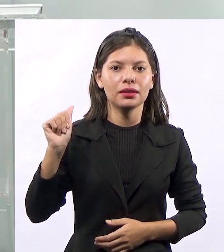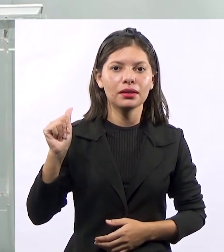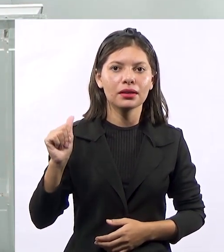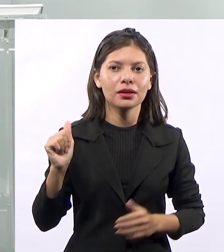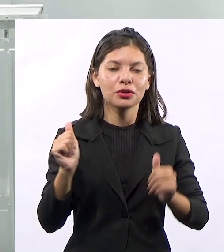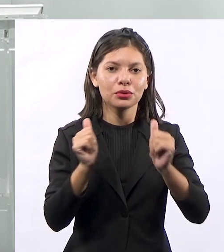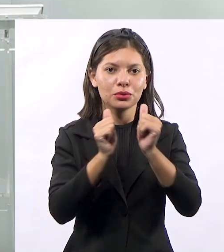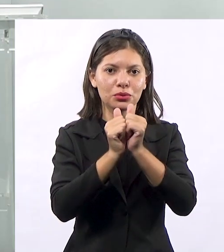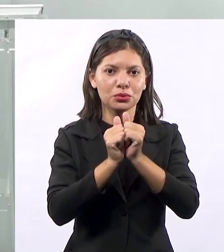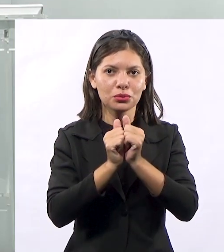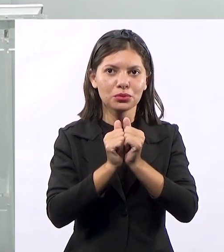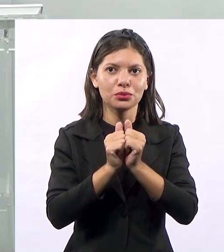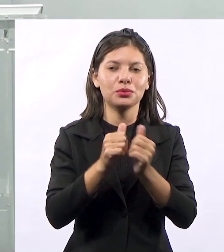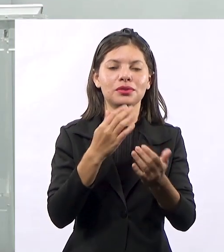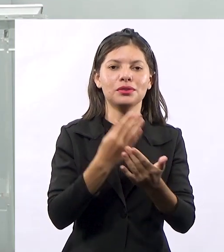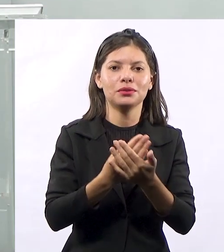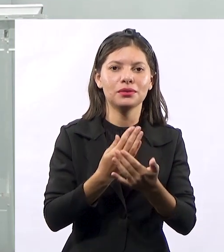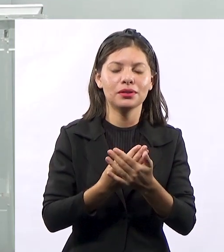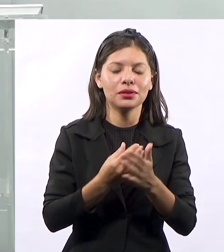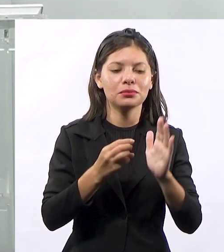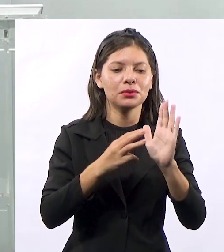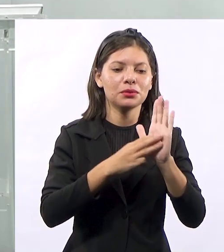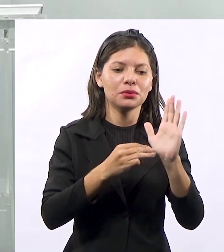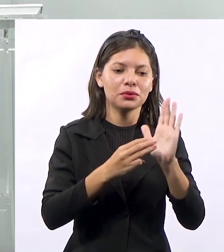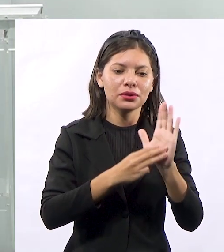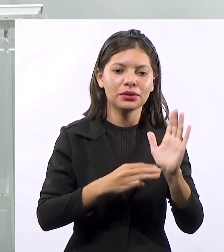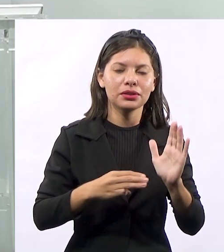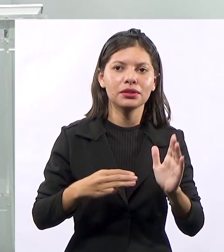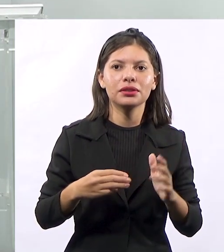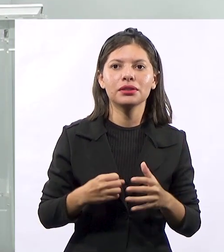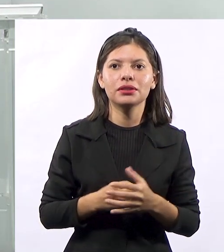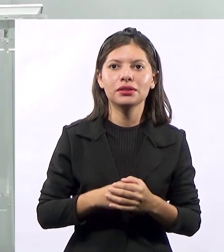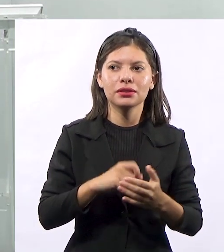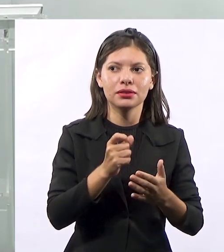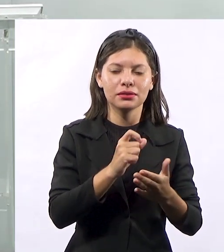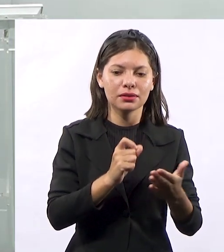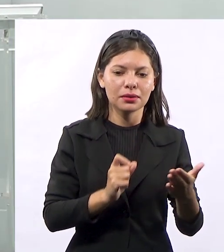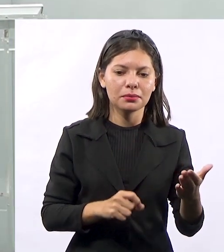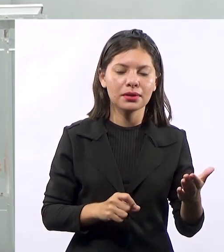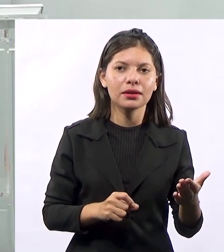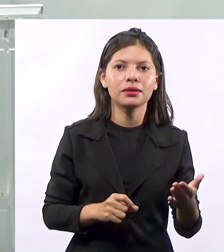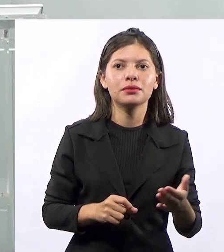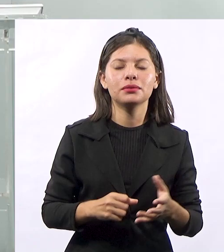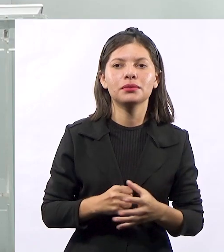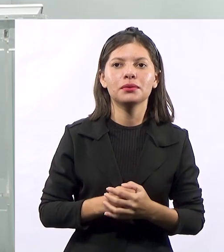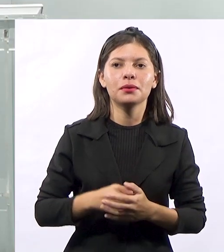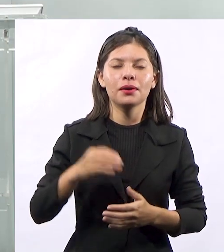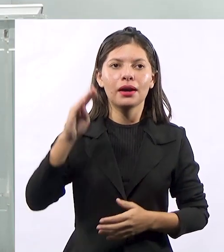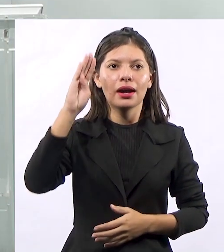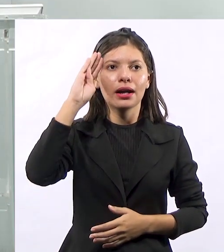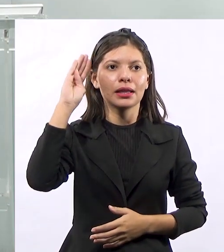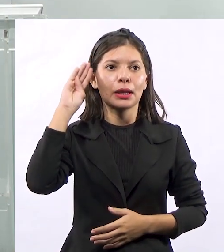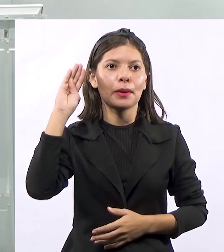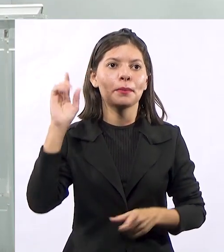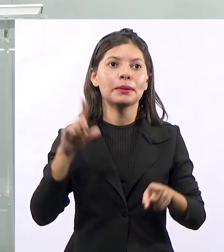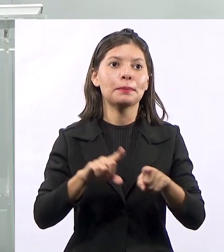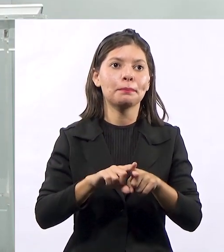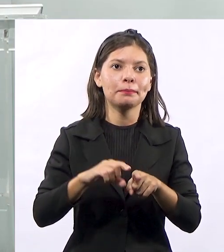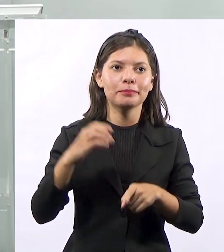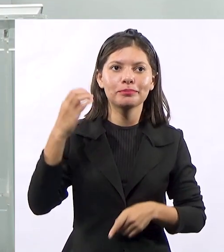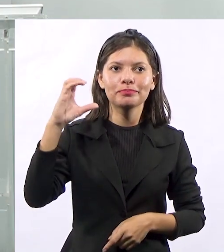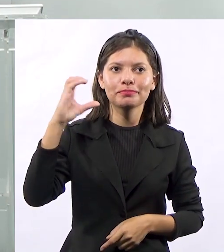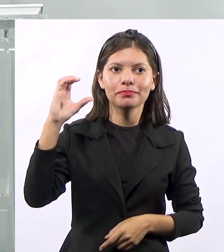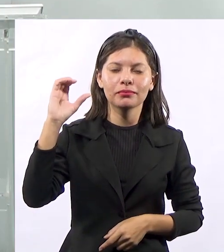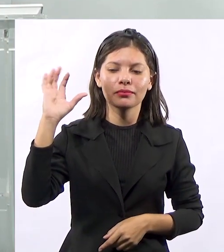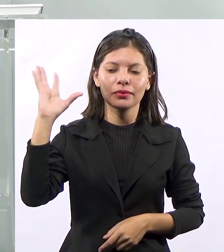jornada de metodologia dos trabalhos acadêmicos e científicos. Passarei a minha audiodescrição.